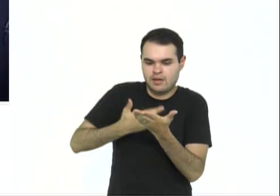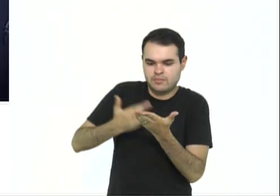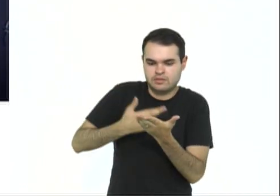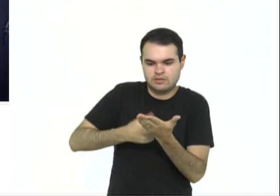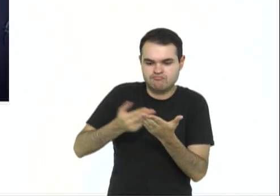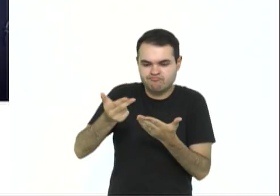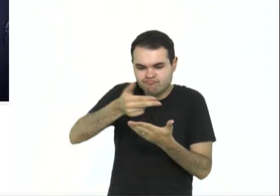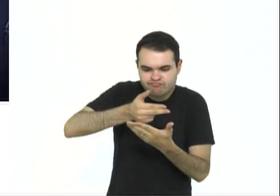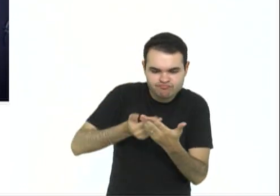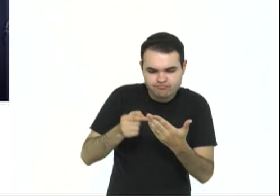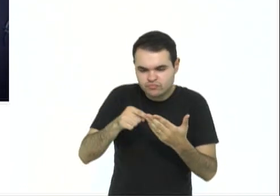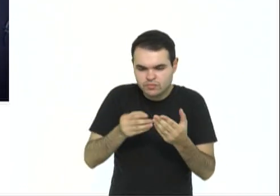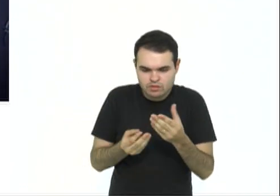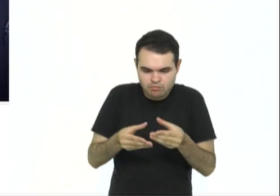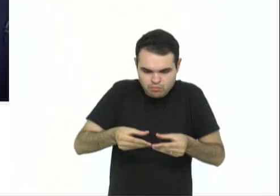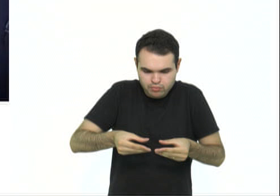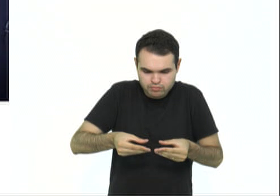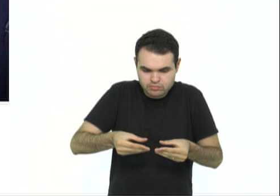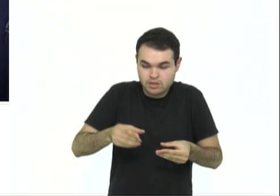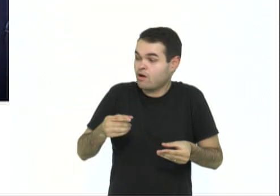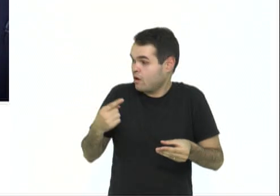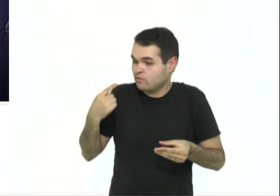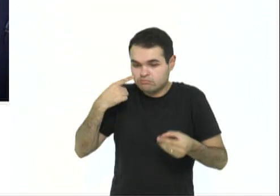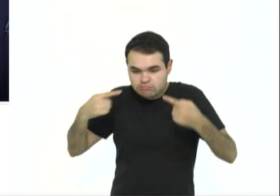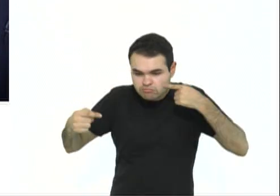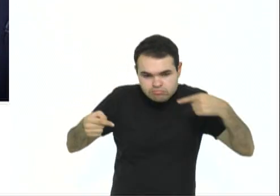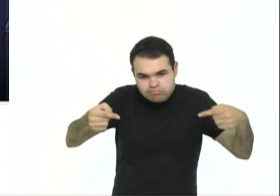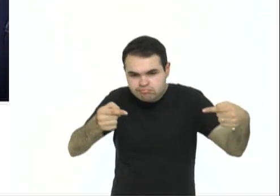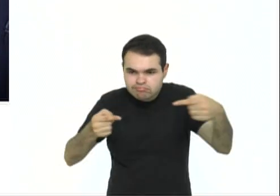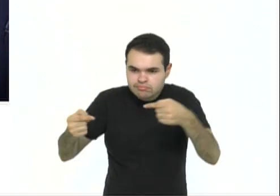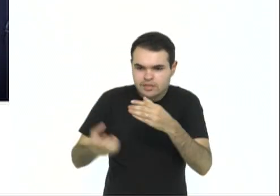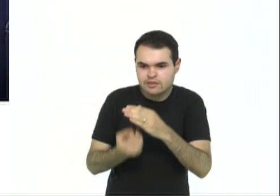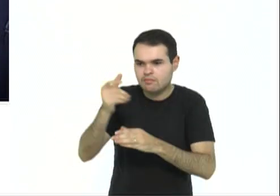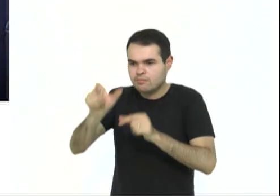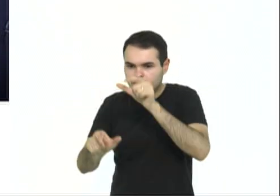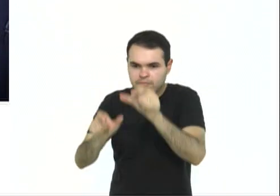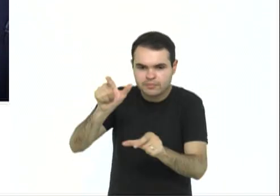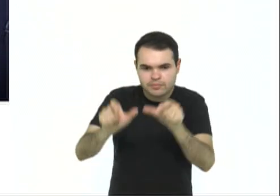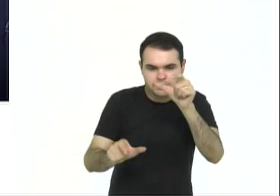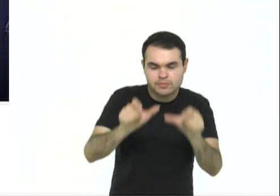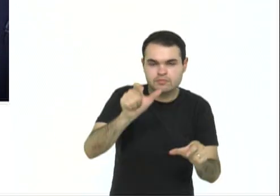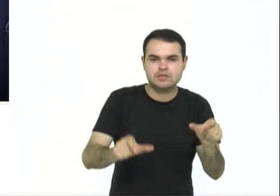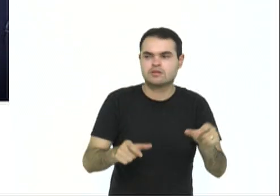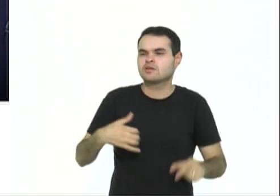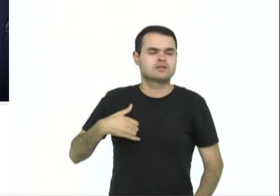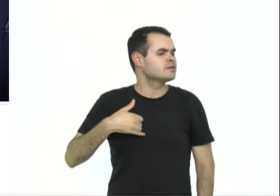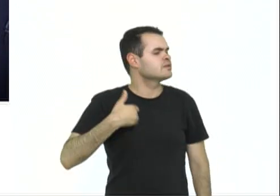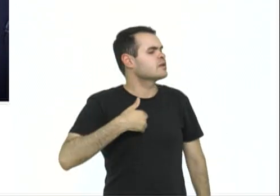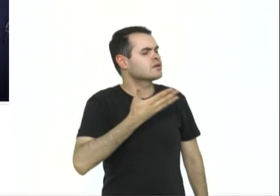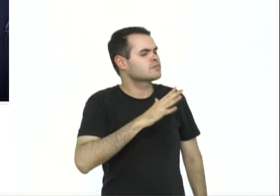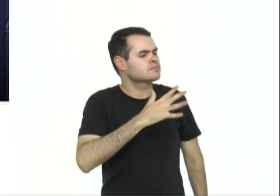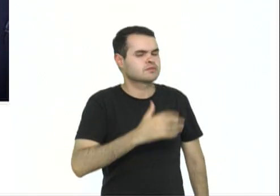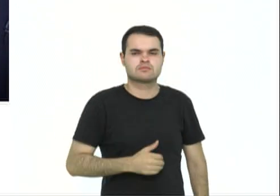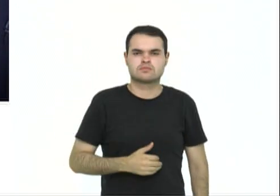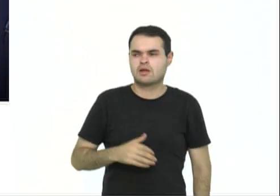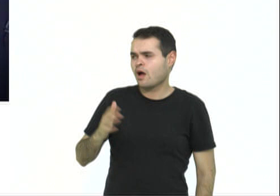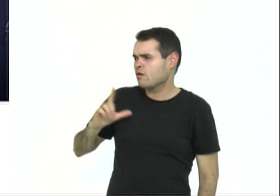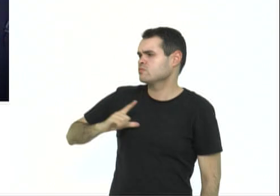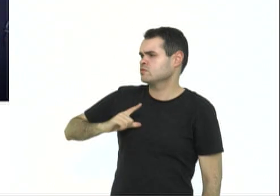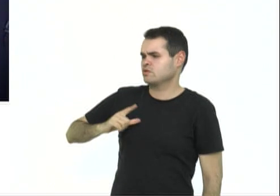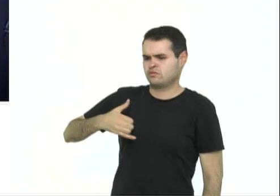acabada. E ali a gente começou a criar nossos personagens. Isso você tinha mais ou menos quantos anos? Eu já tinha ali